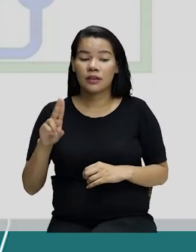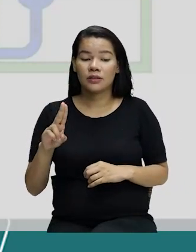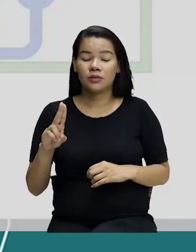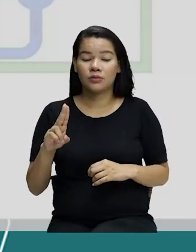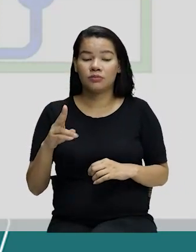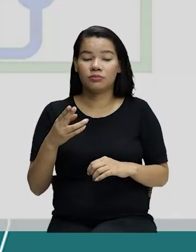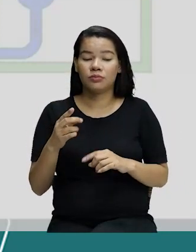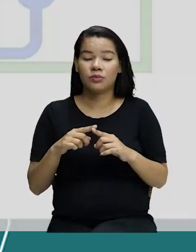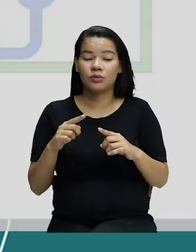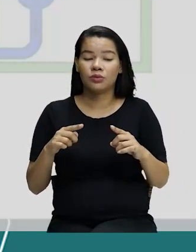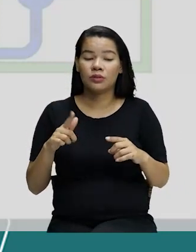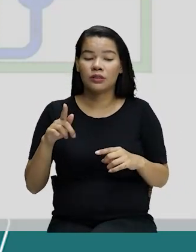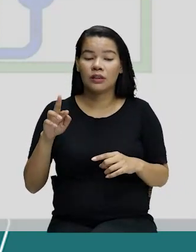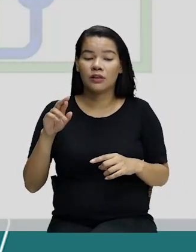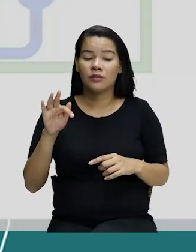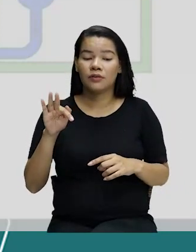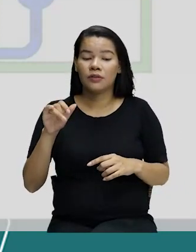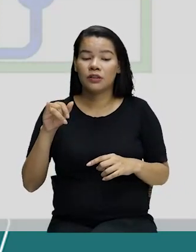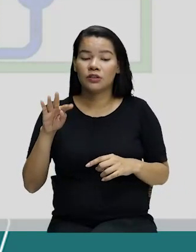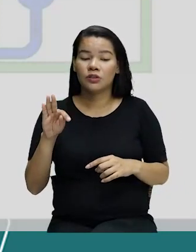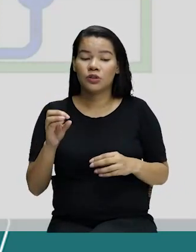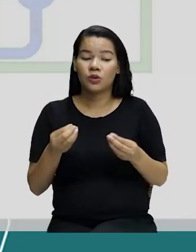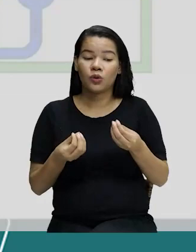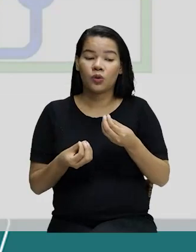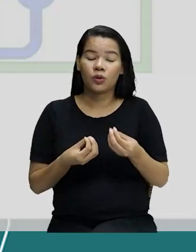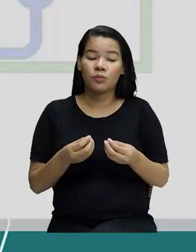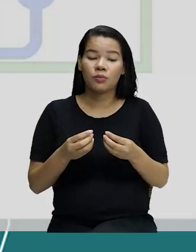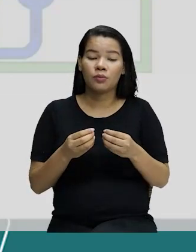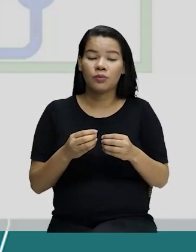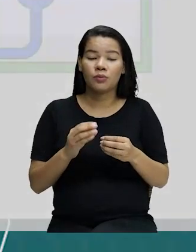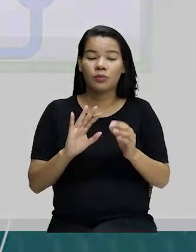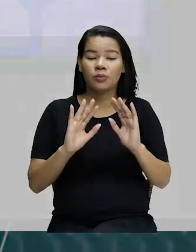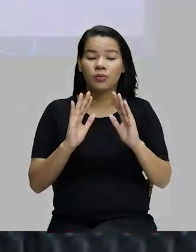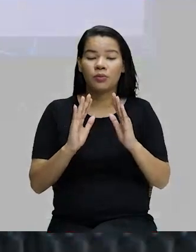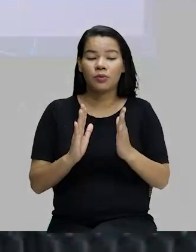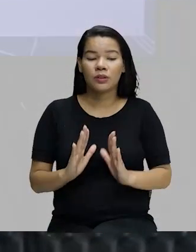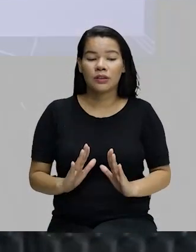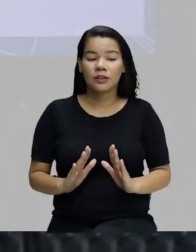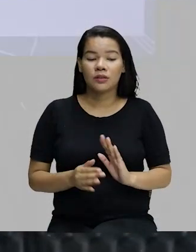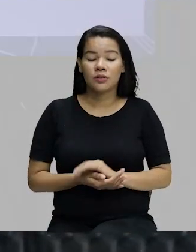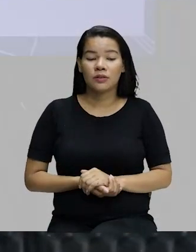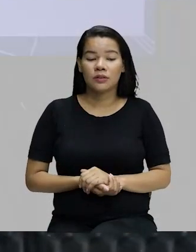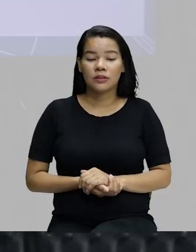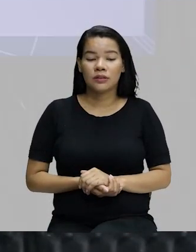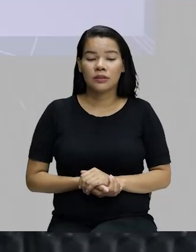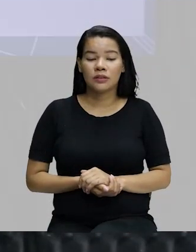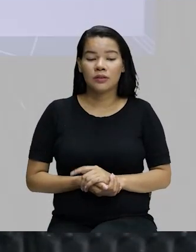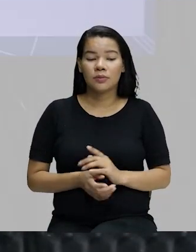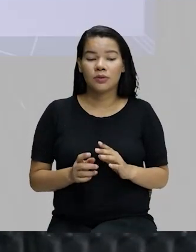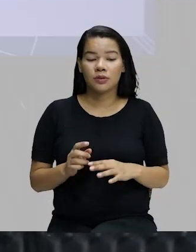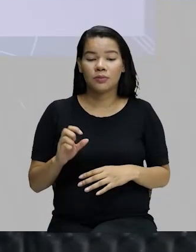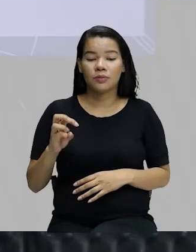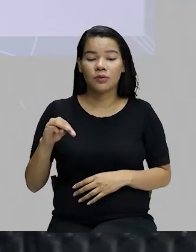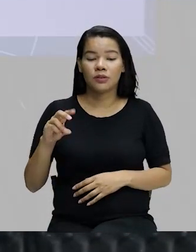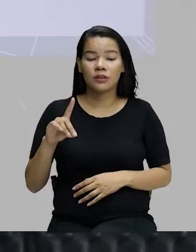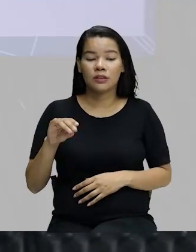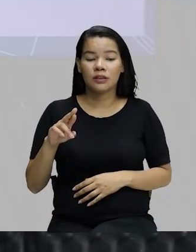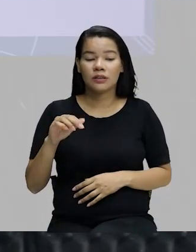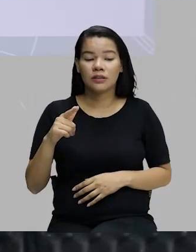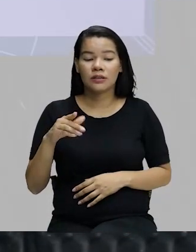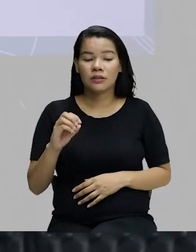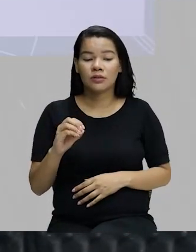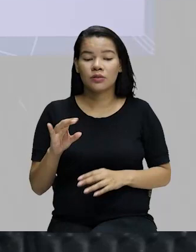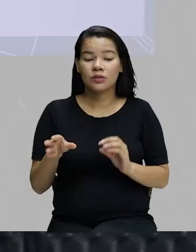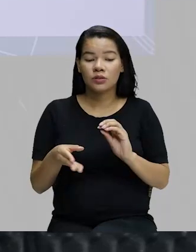um controlador das reações nucleares. A moderação consistia em desacelerar